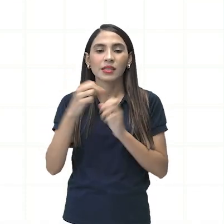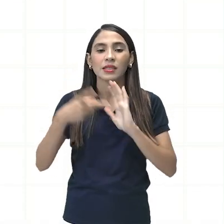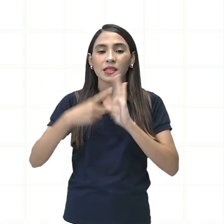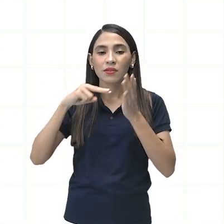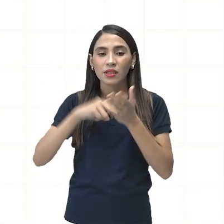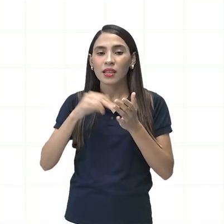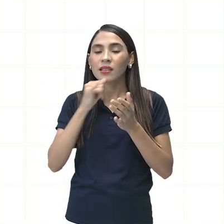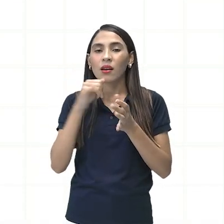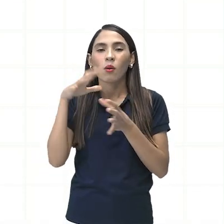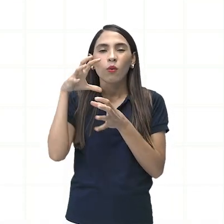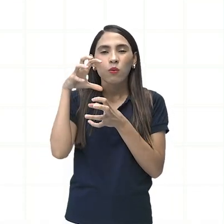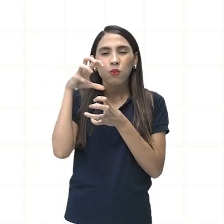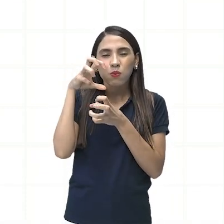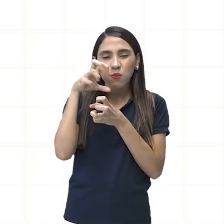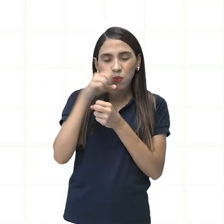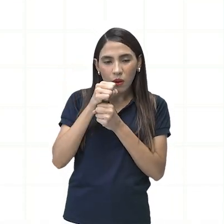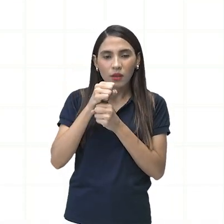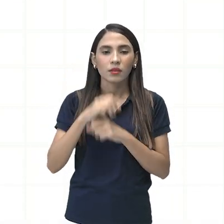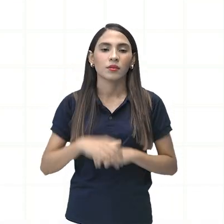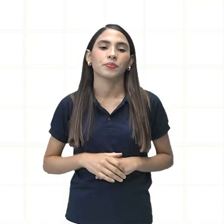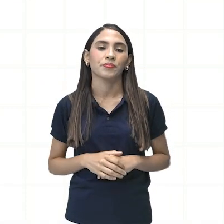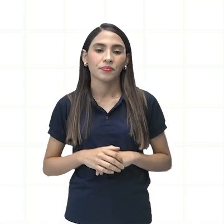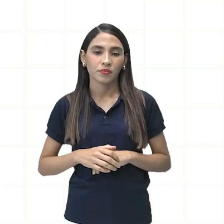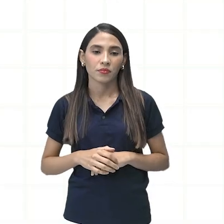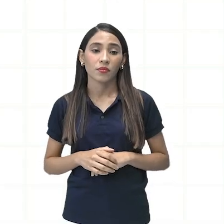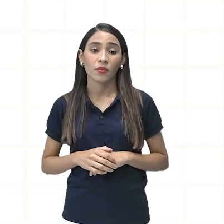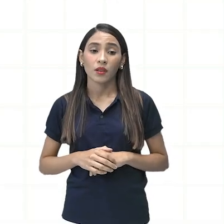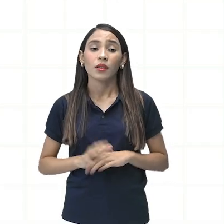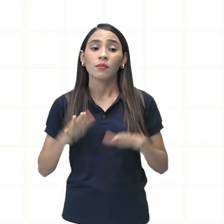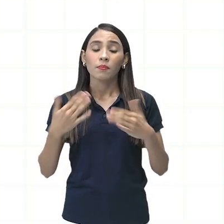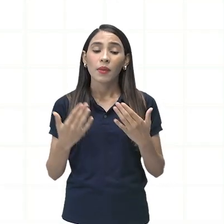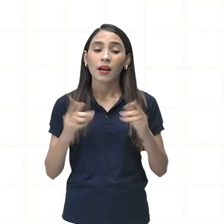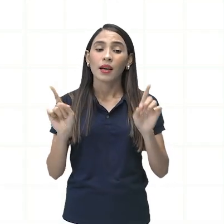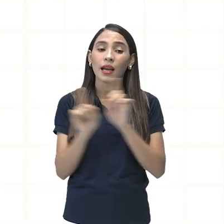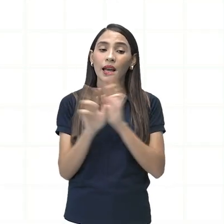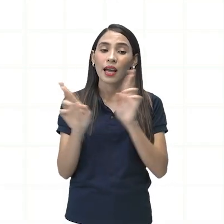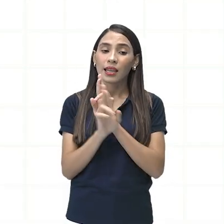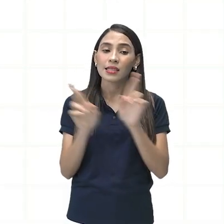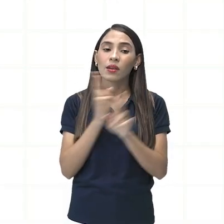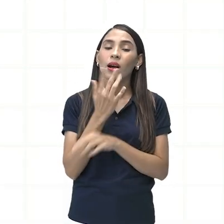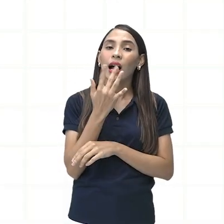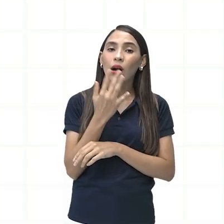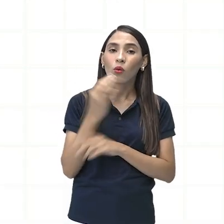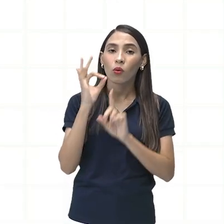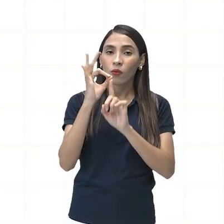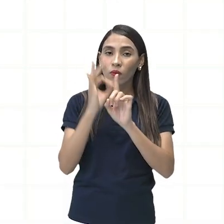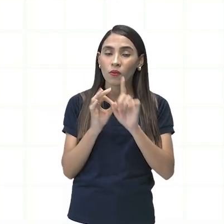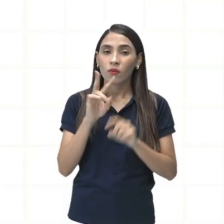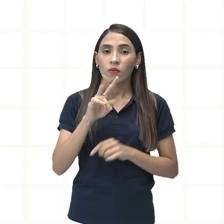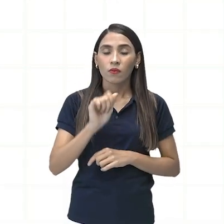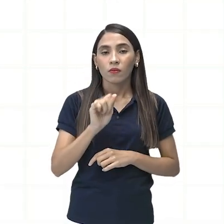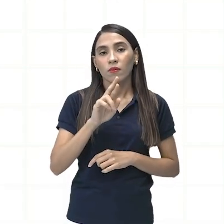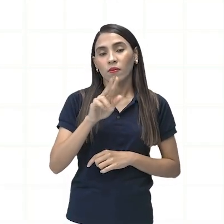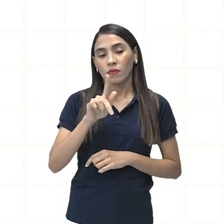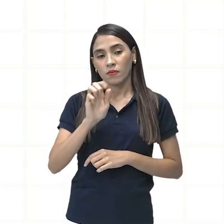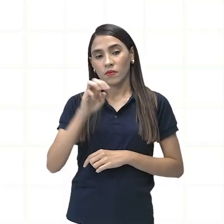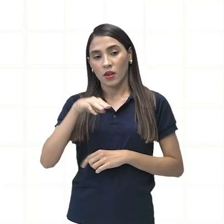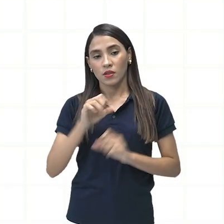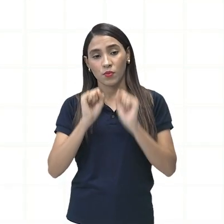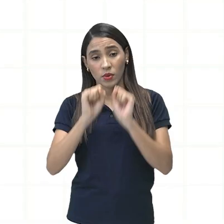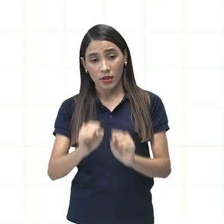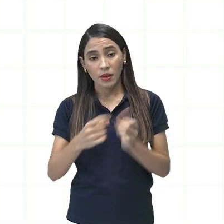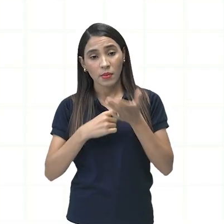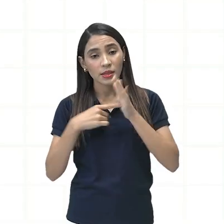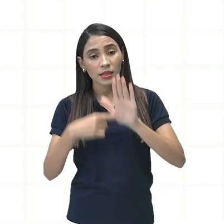significa murcha, digamos assim. Já com relação à cor dessa vagem, ela poderia apresentar uma